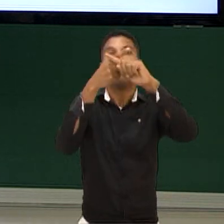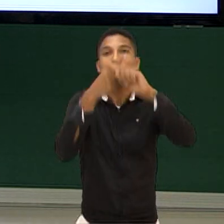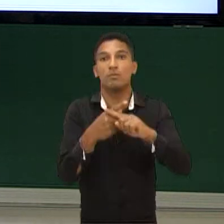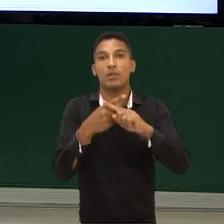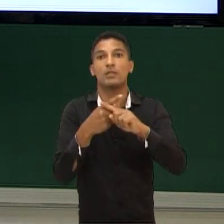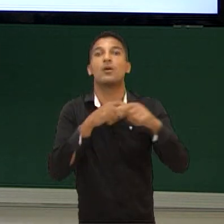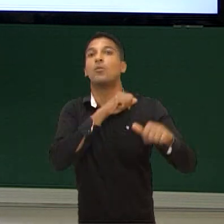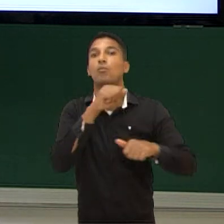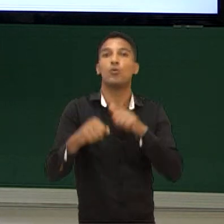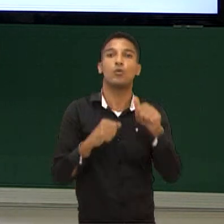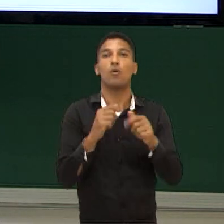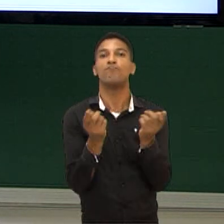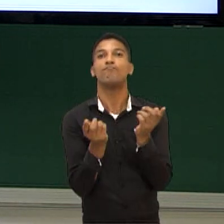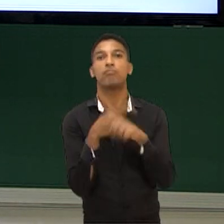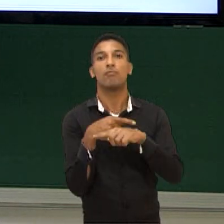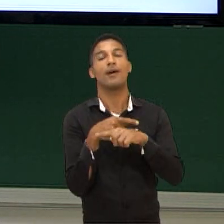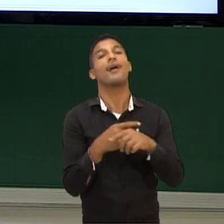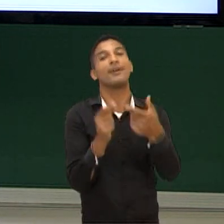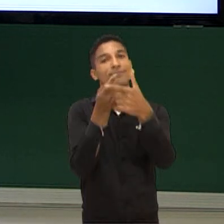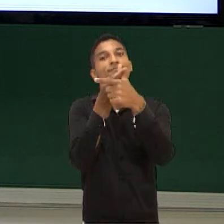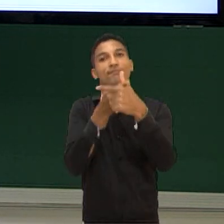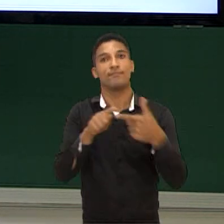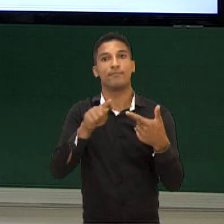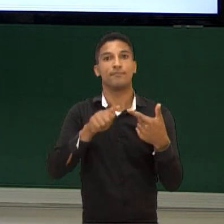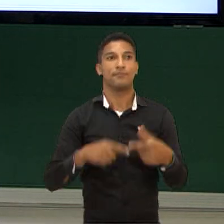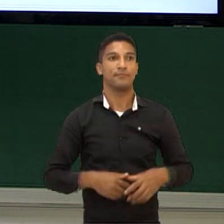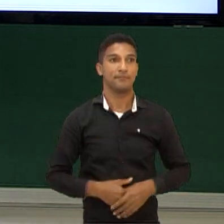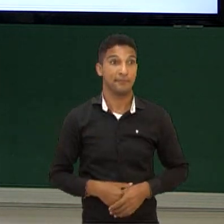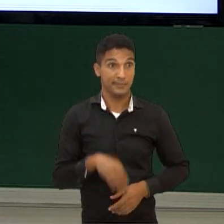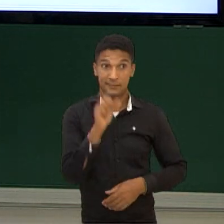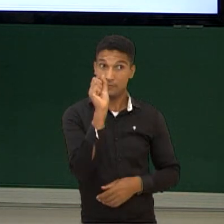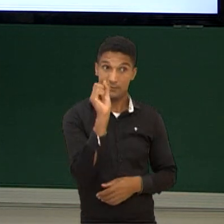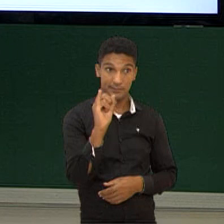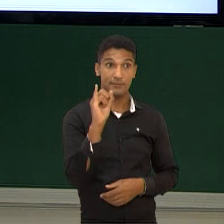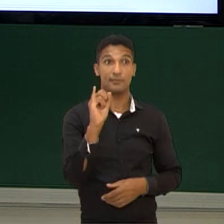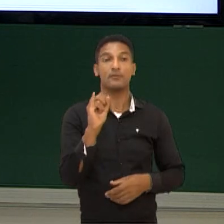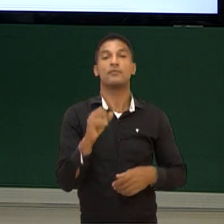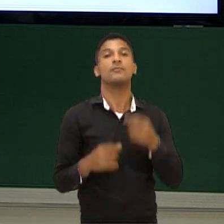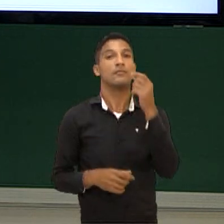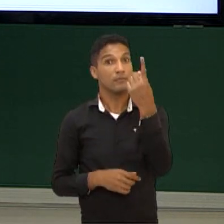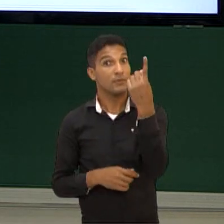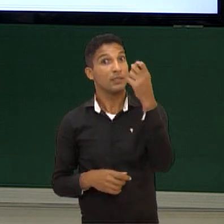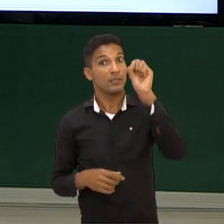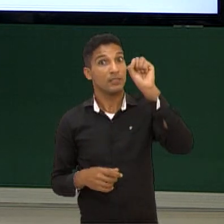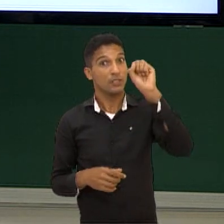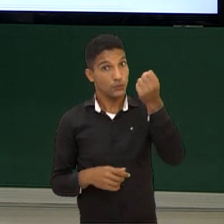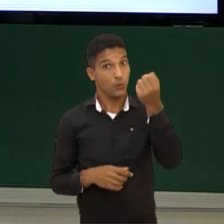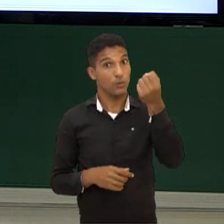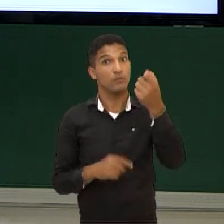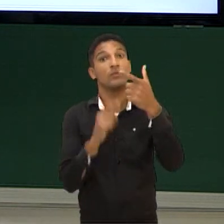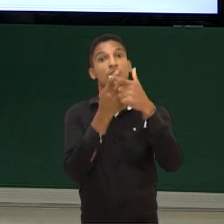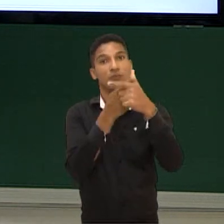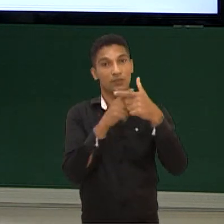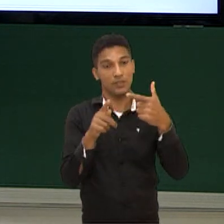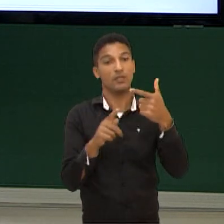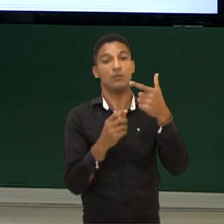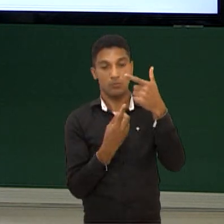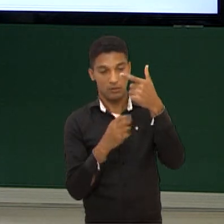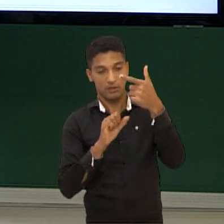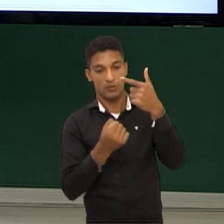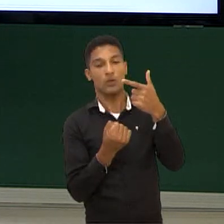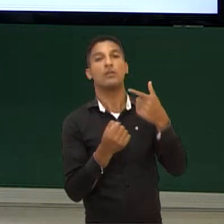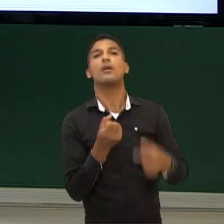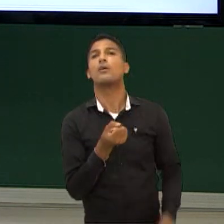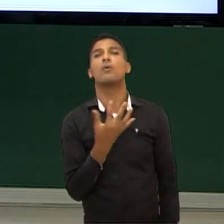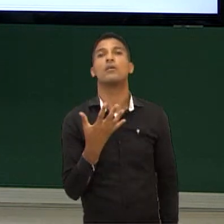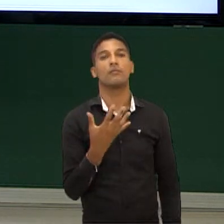multiplicação? A divisão. Se eu dividir 18 por 18, quanto que vai me resultar?